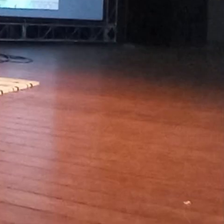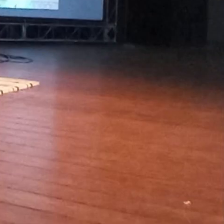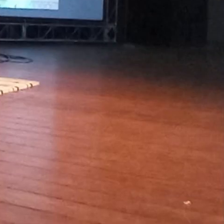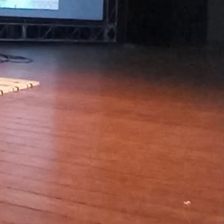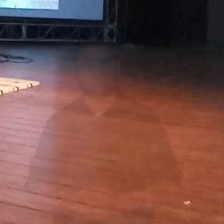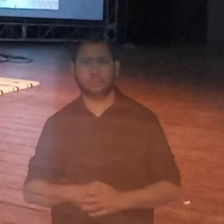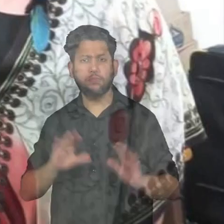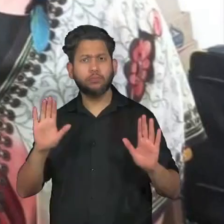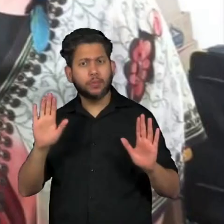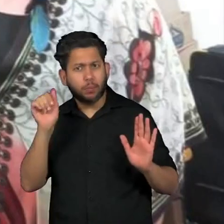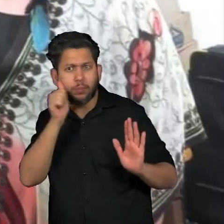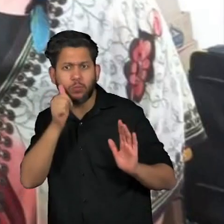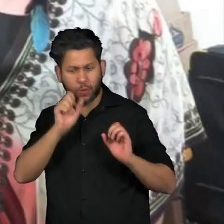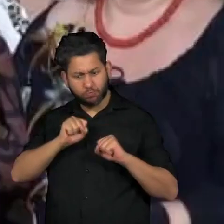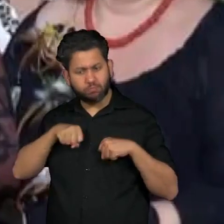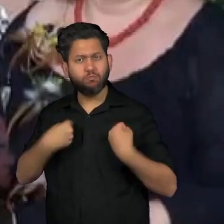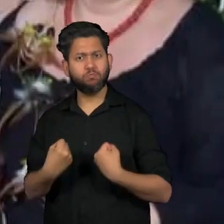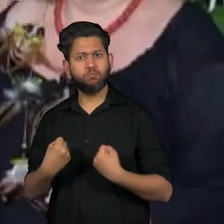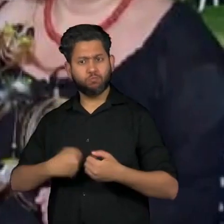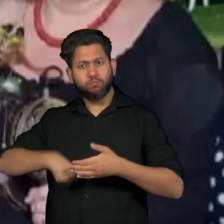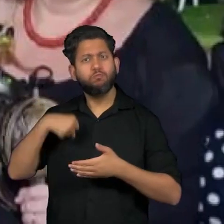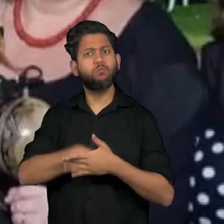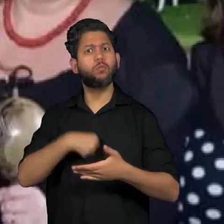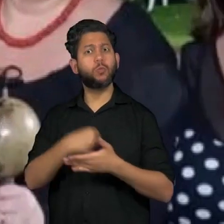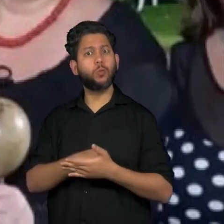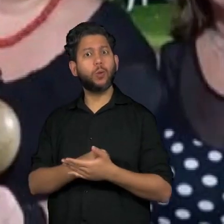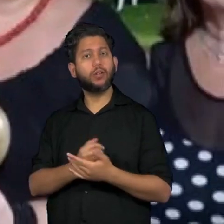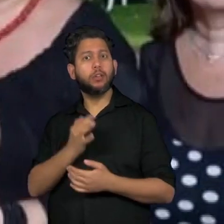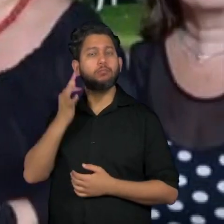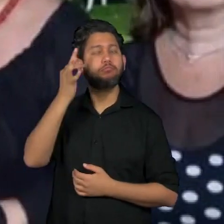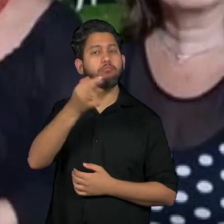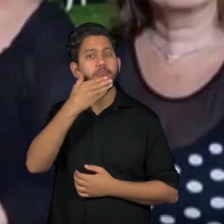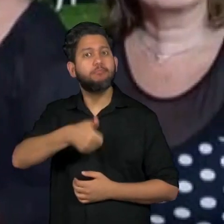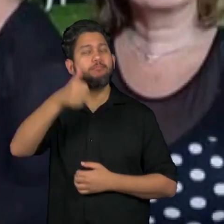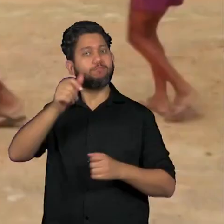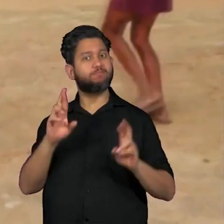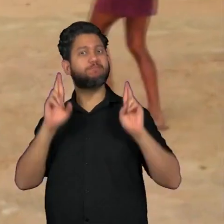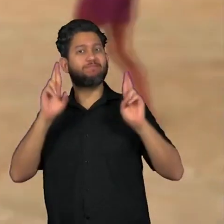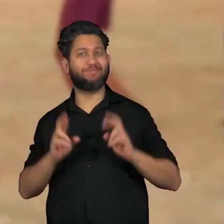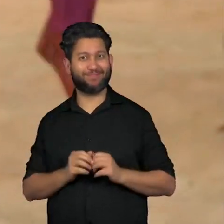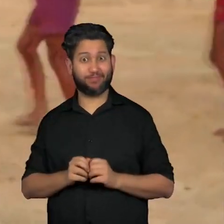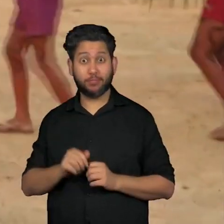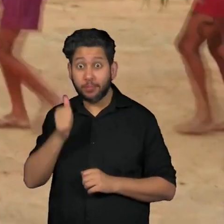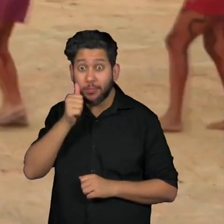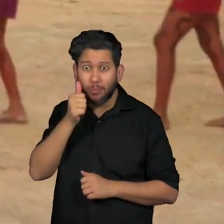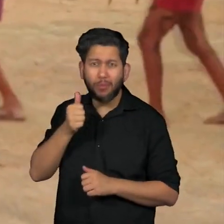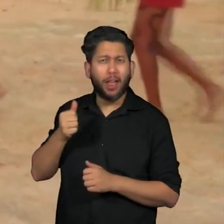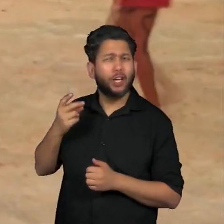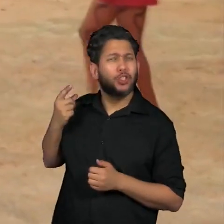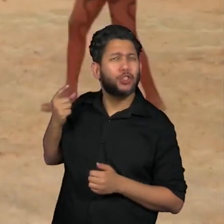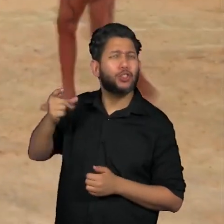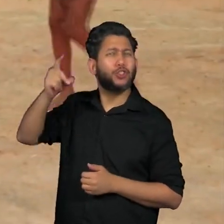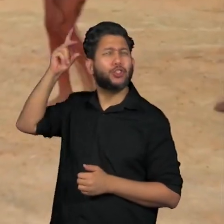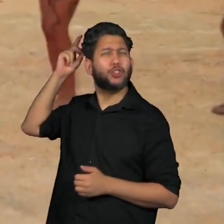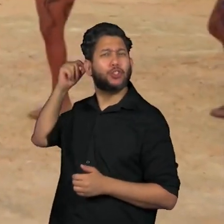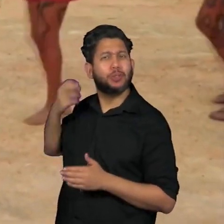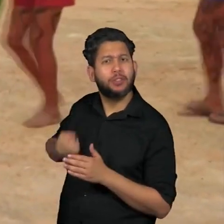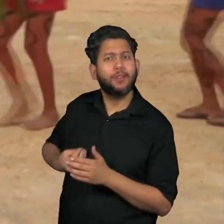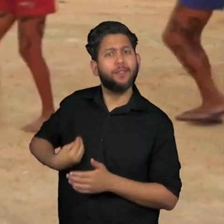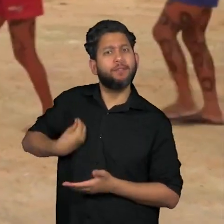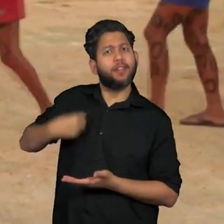Elas são força, luta, esperança. As originárias da terra que mantêm vivas as raízes de seus